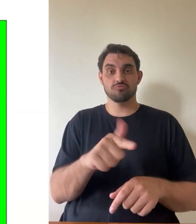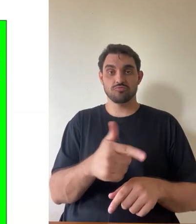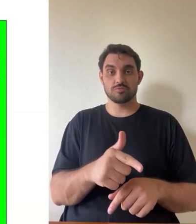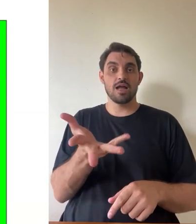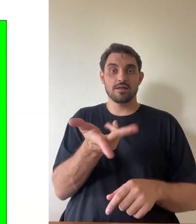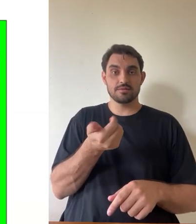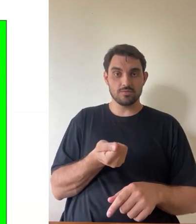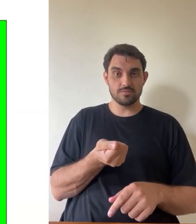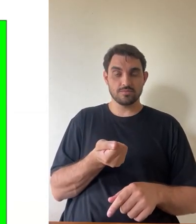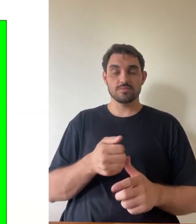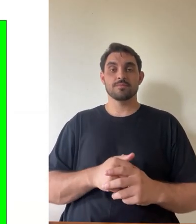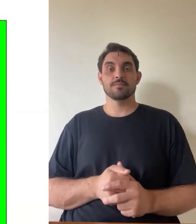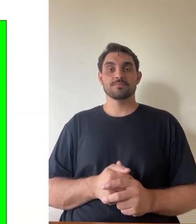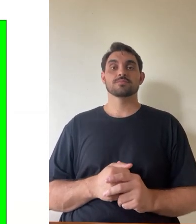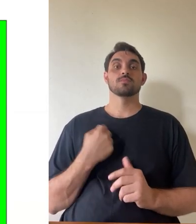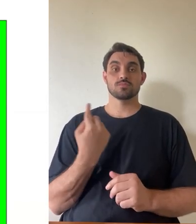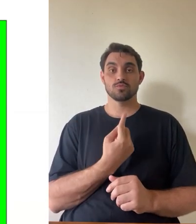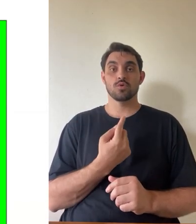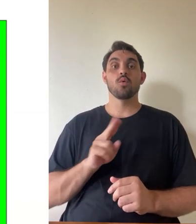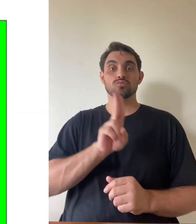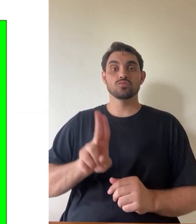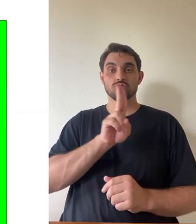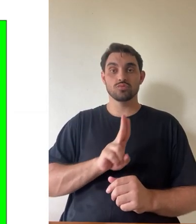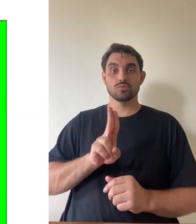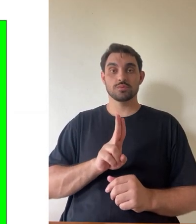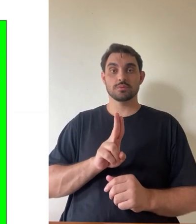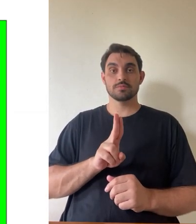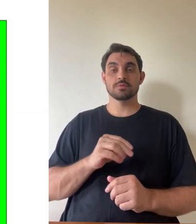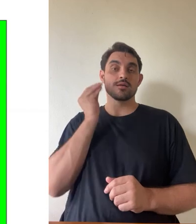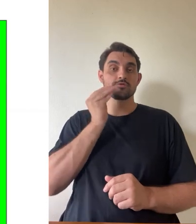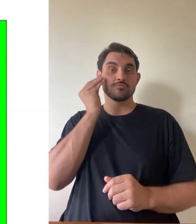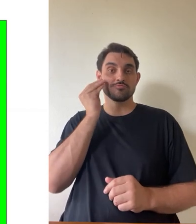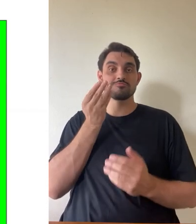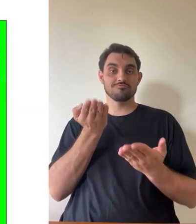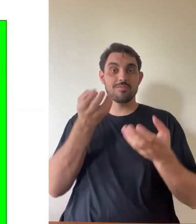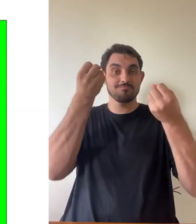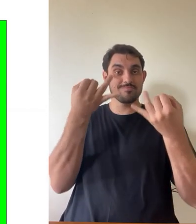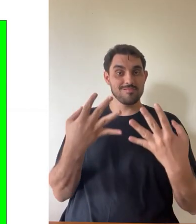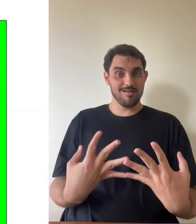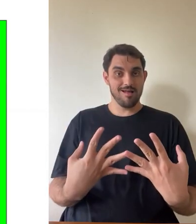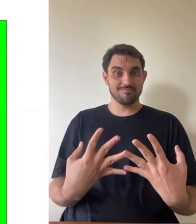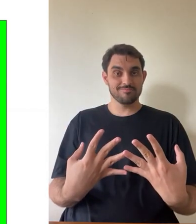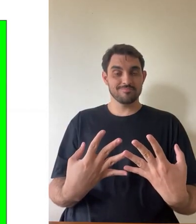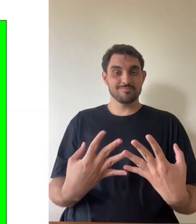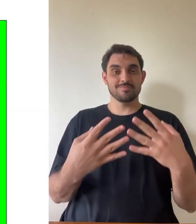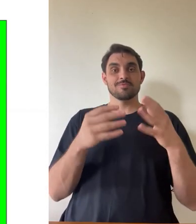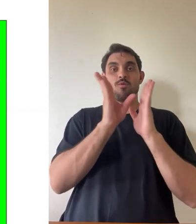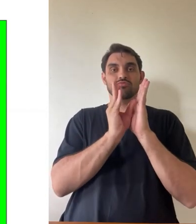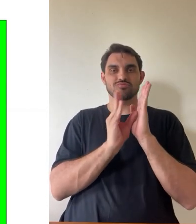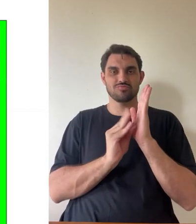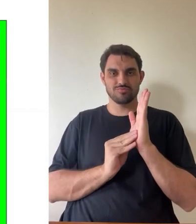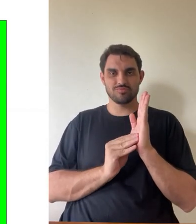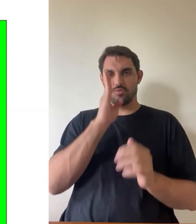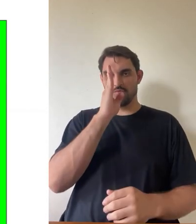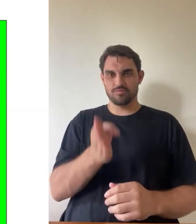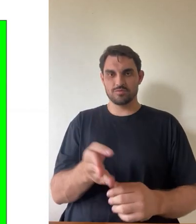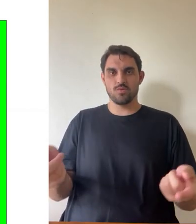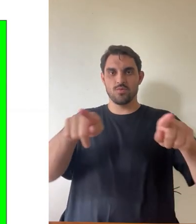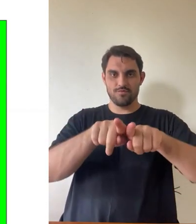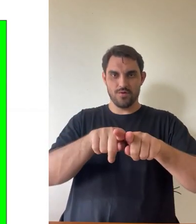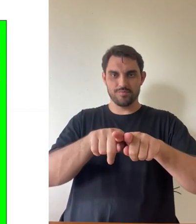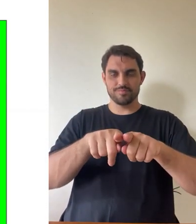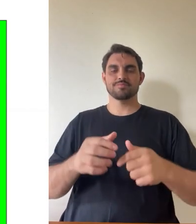não possuir aceleração, nós vamos utilizar esse simulador para explicar o conteúdo de